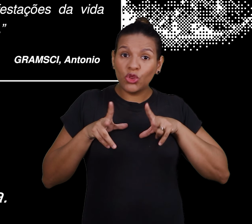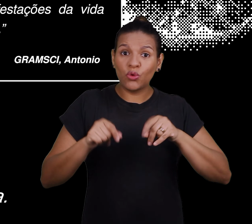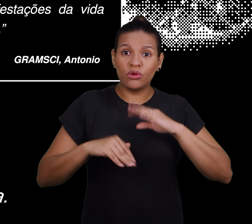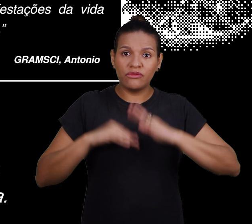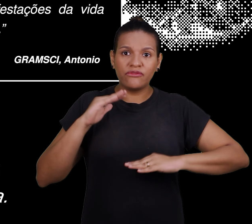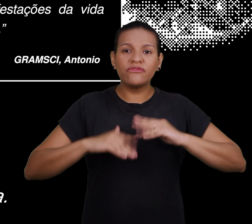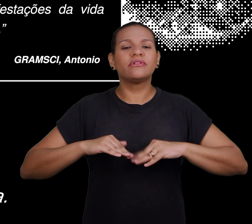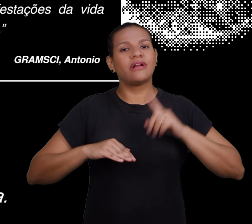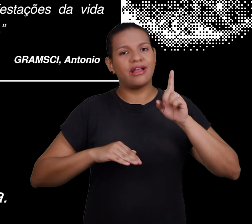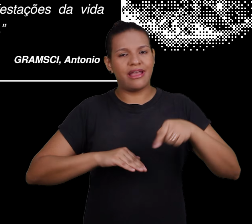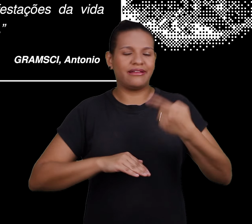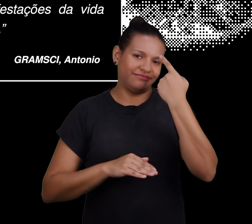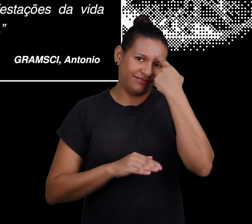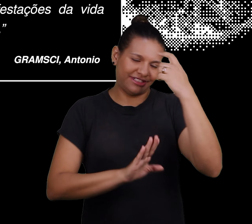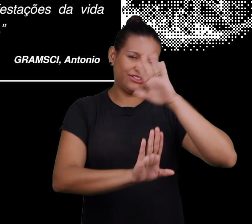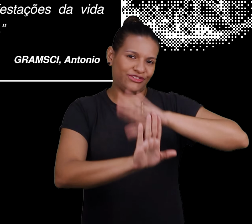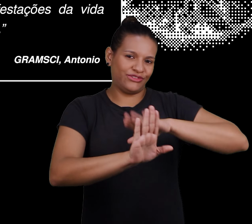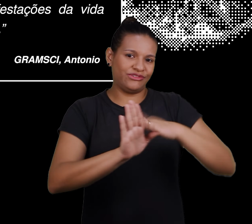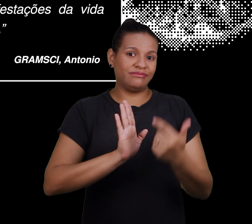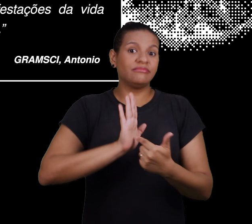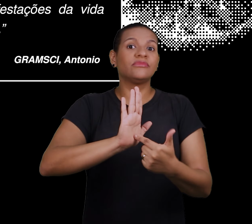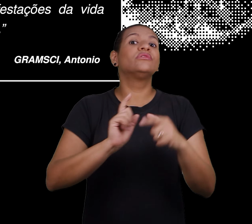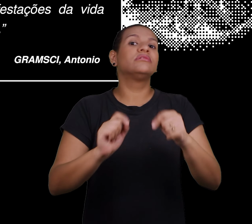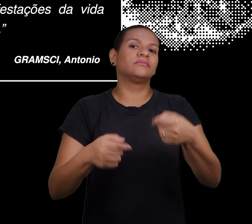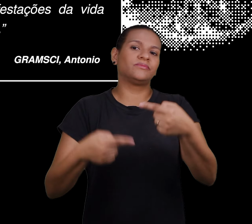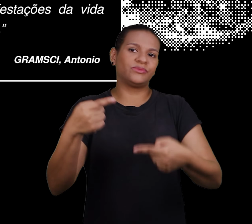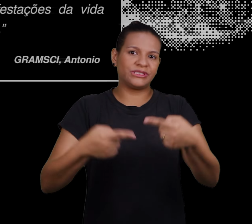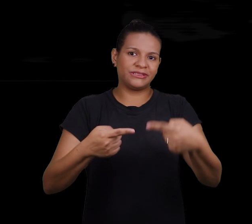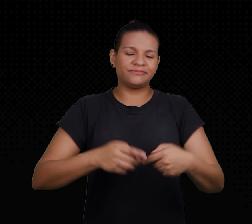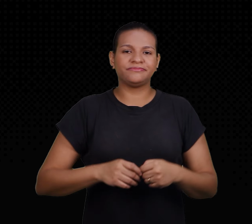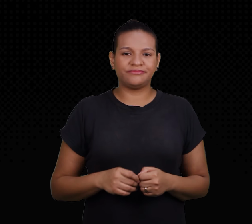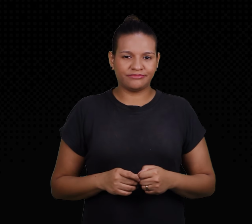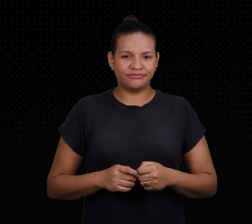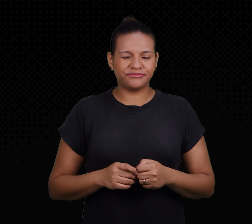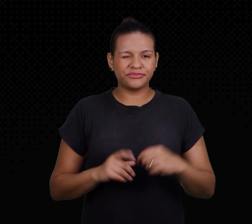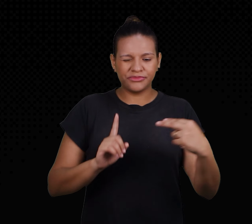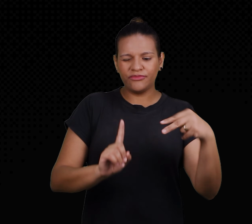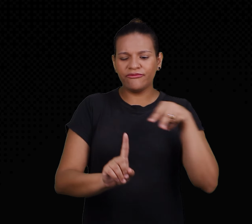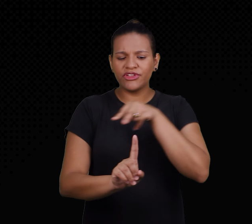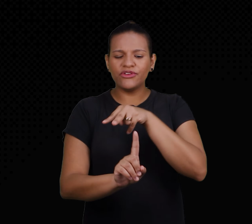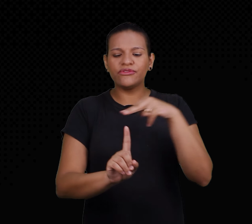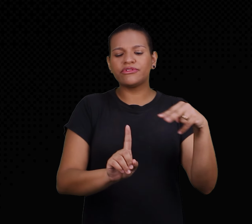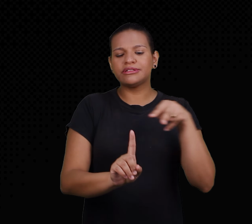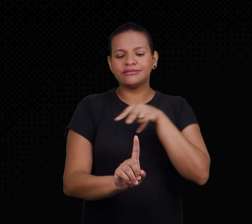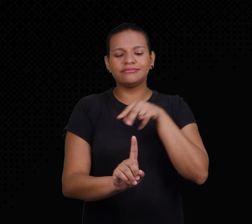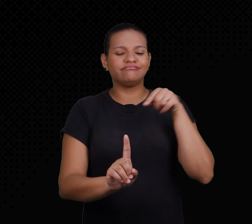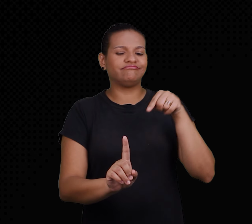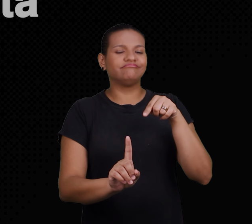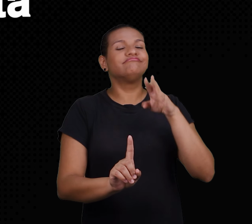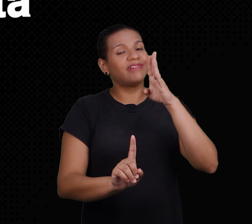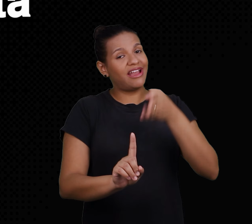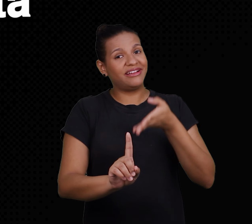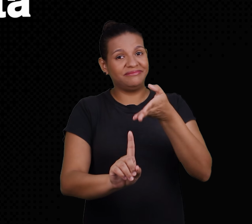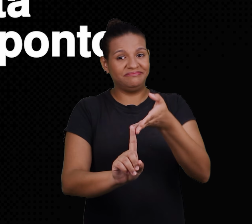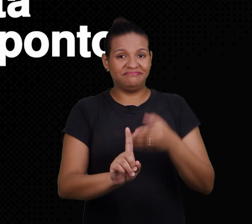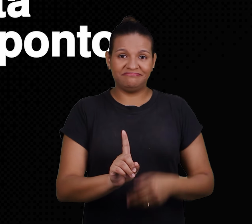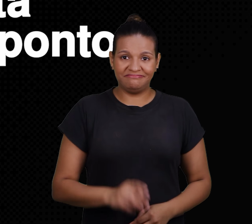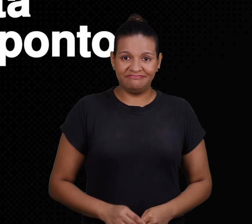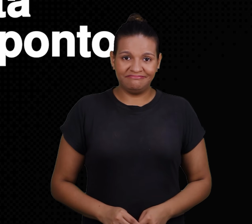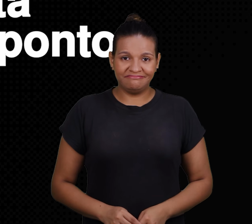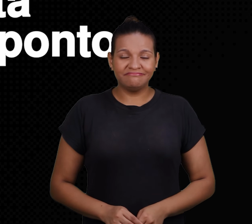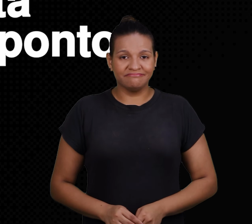contaminado por essa ideologia. E a expressão da ideologia é a política. Todo ponto de vista é a vista